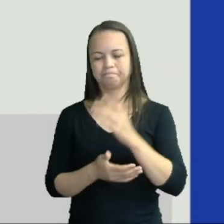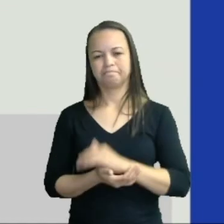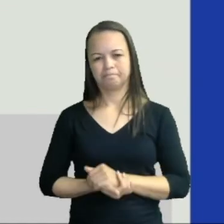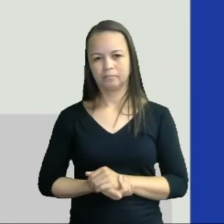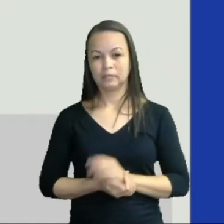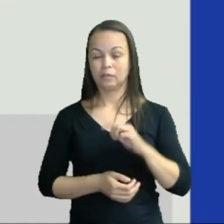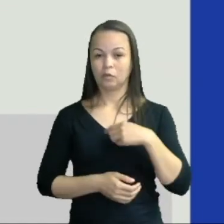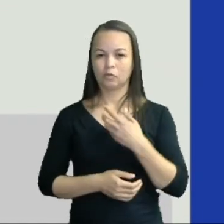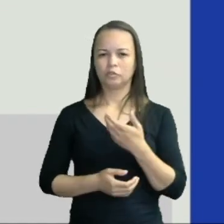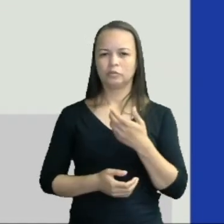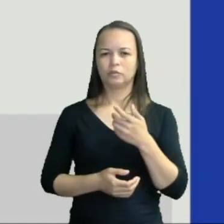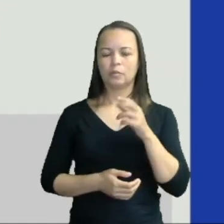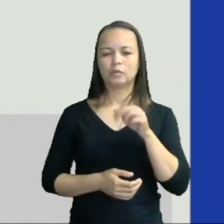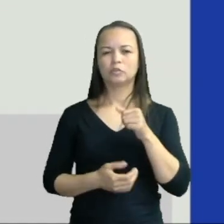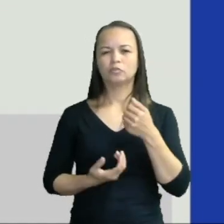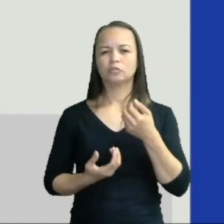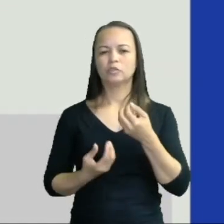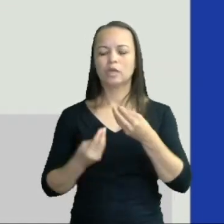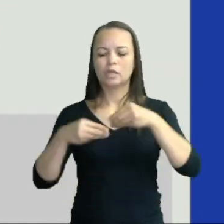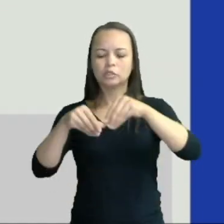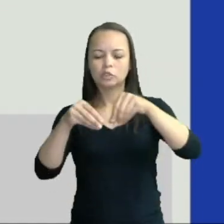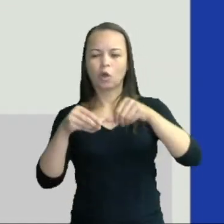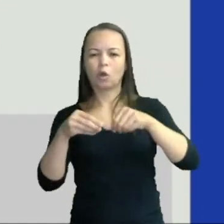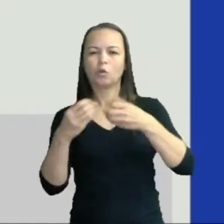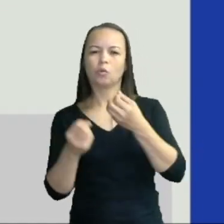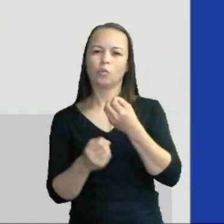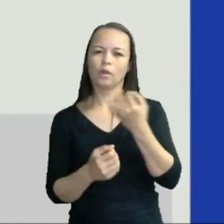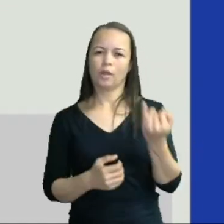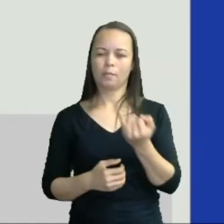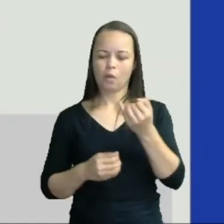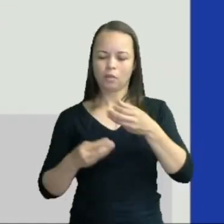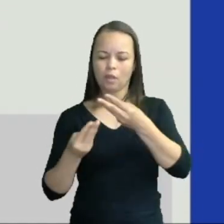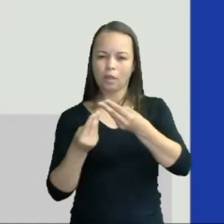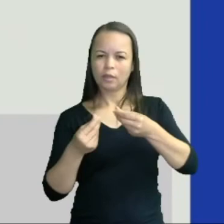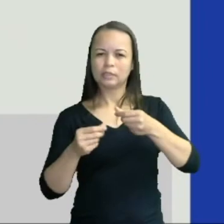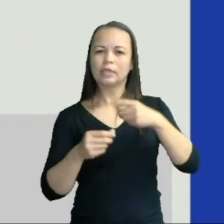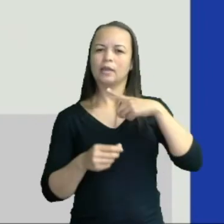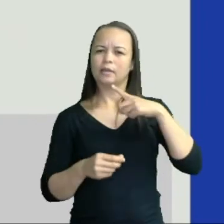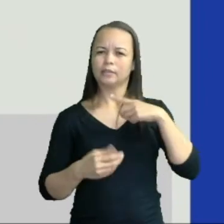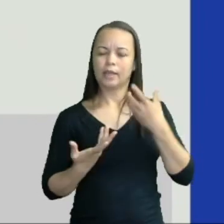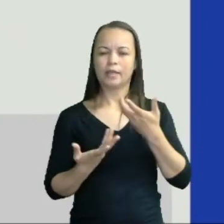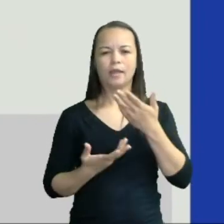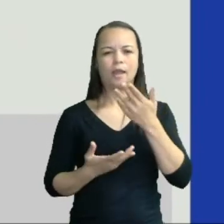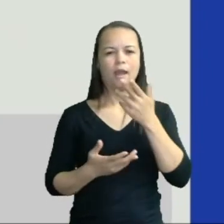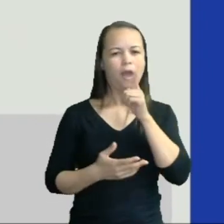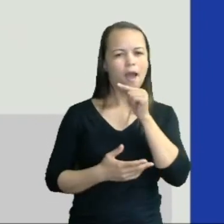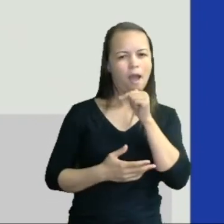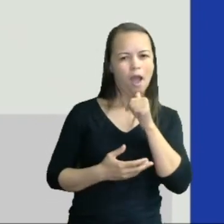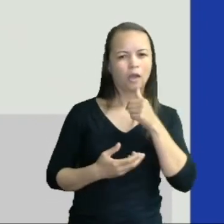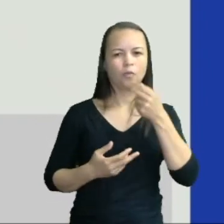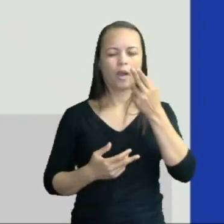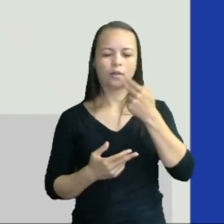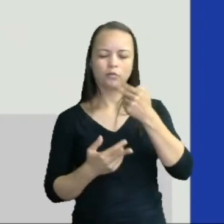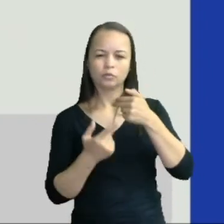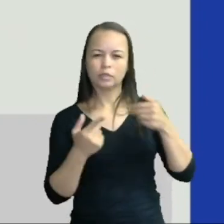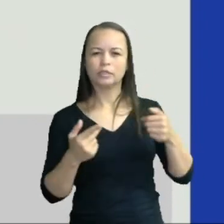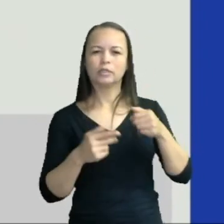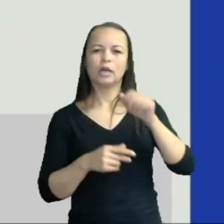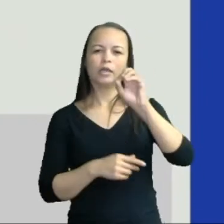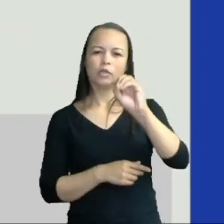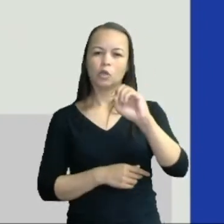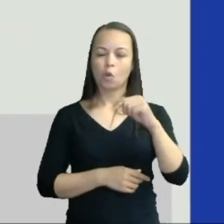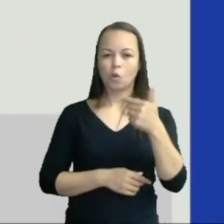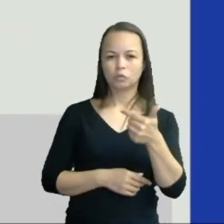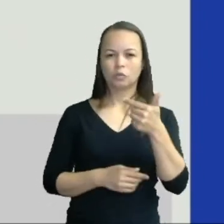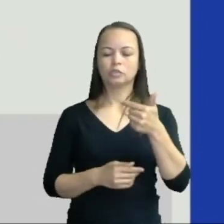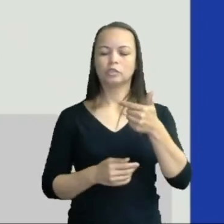Nós chamamos de solos férteis aqueles que contêm água, nutrientes e gás oxigênio em